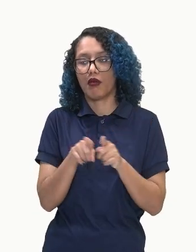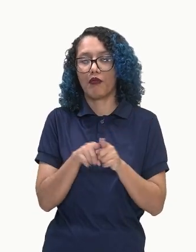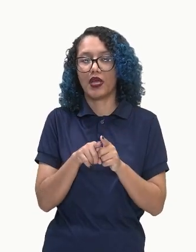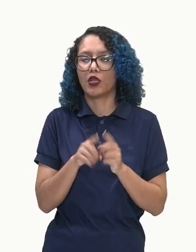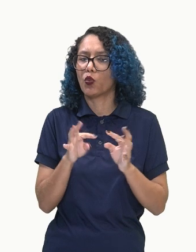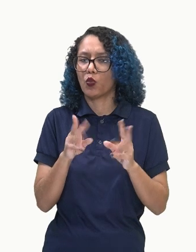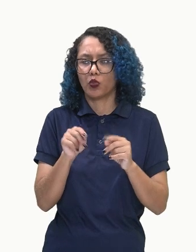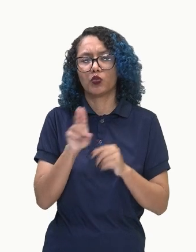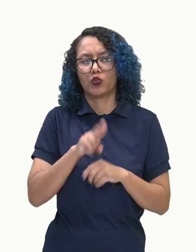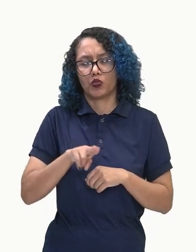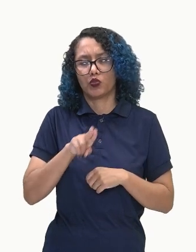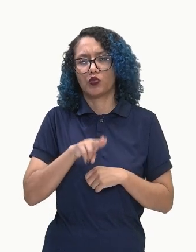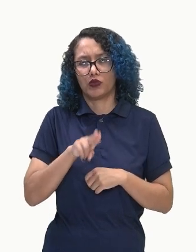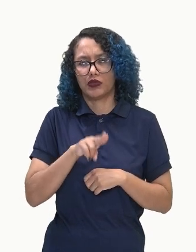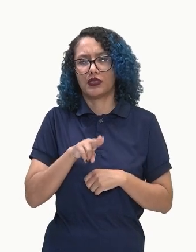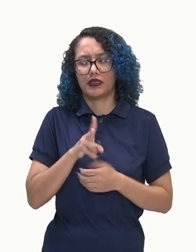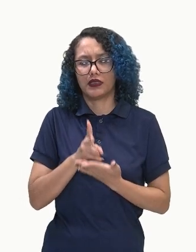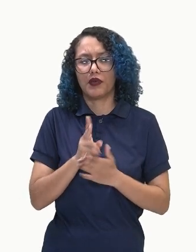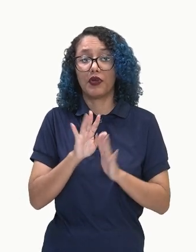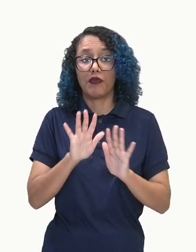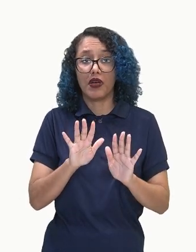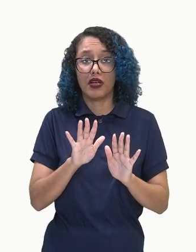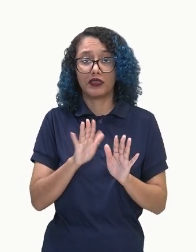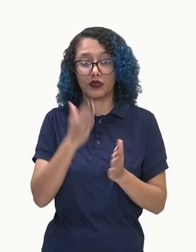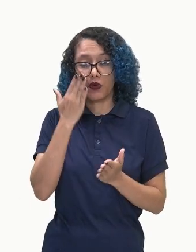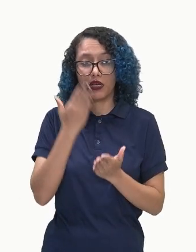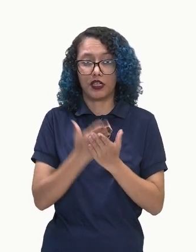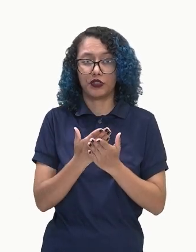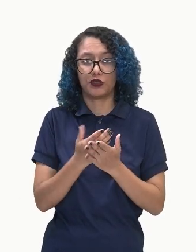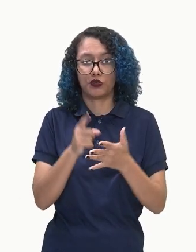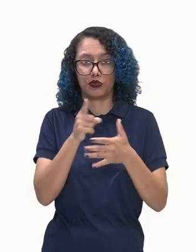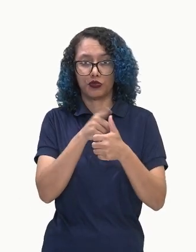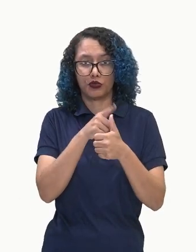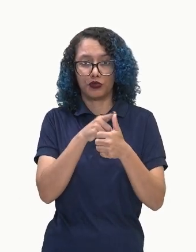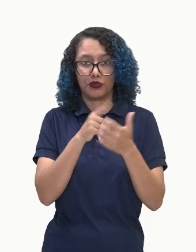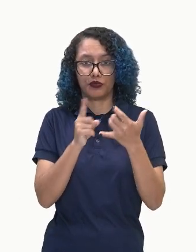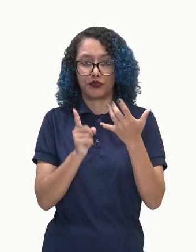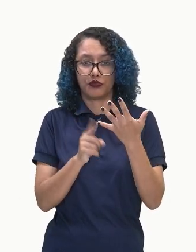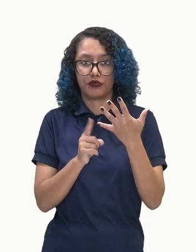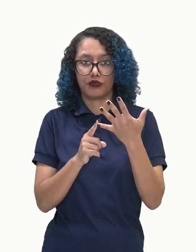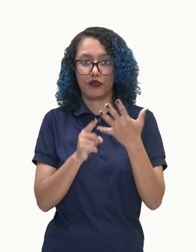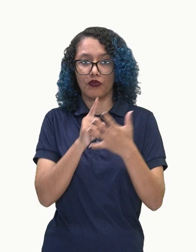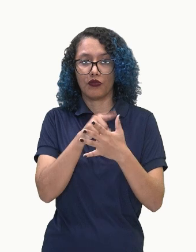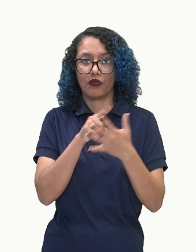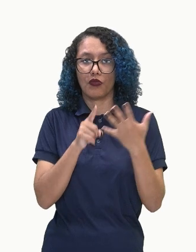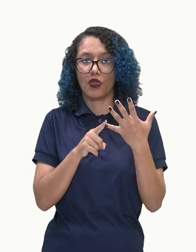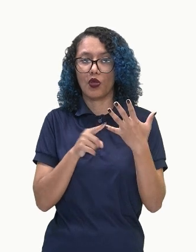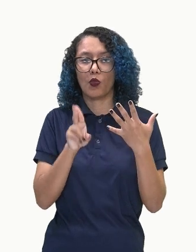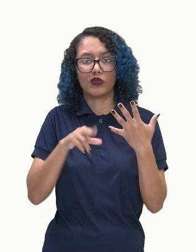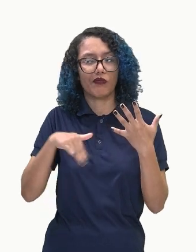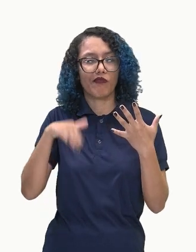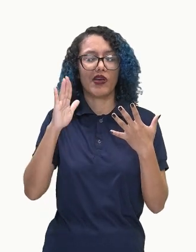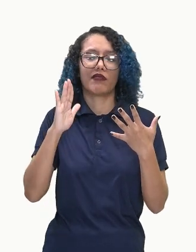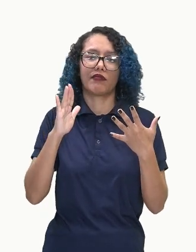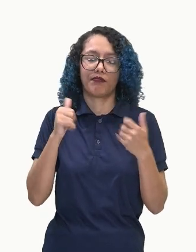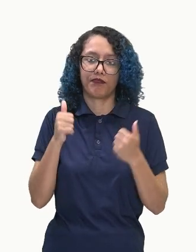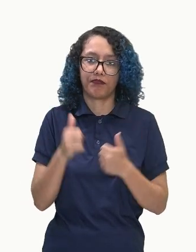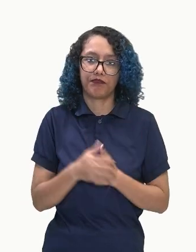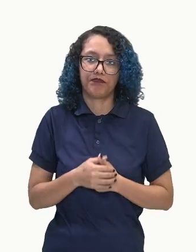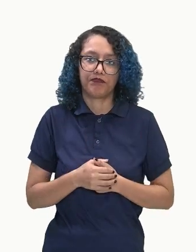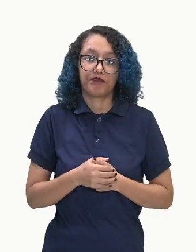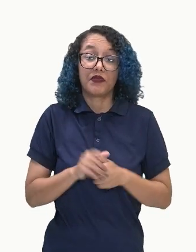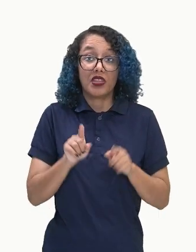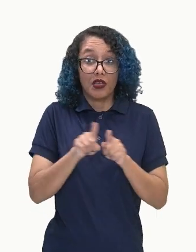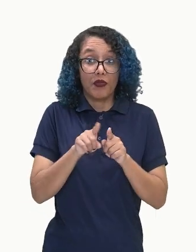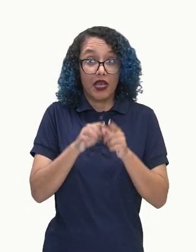na verdade, são bastante utilizadas, mas acredito que because e due to são as duas mais utilizadas. Eu reitero e